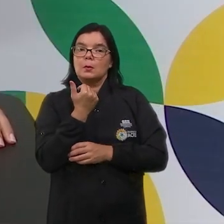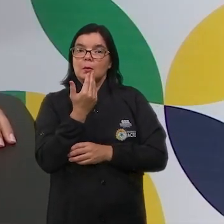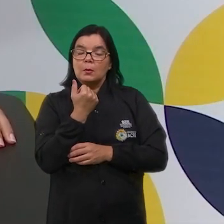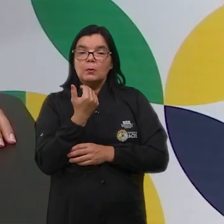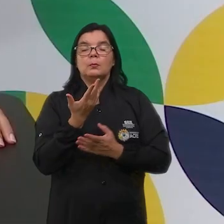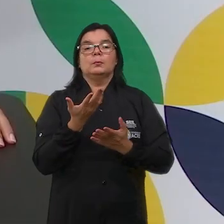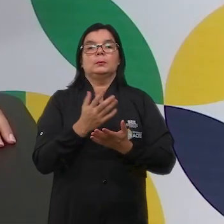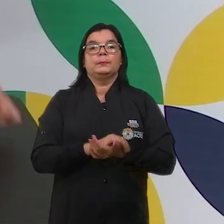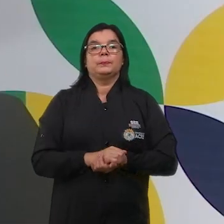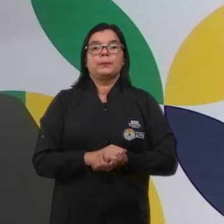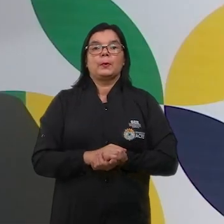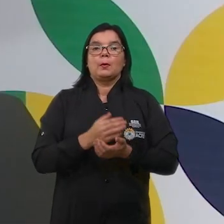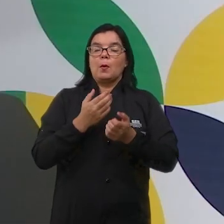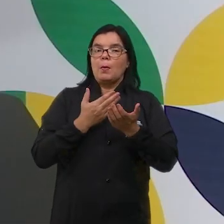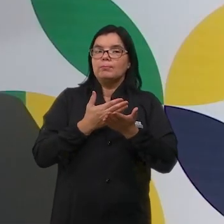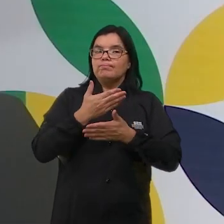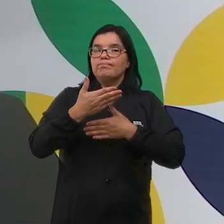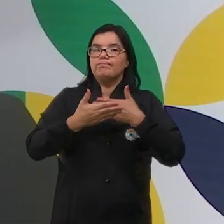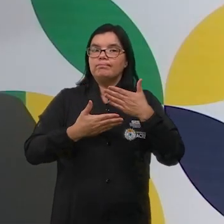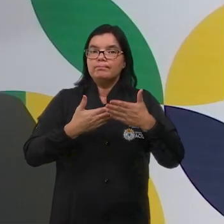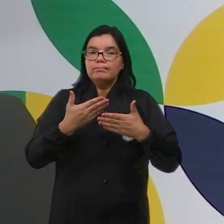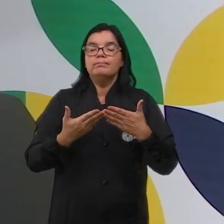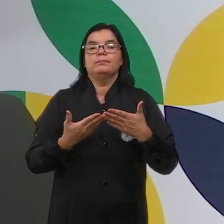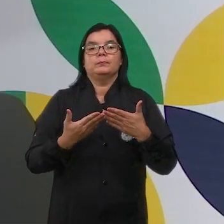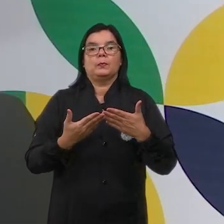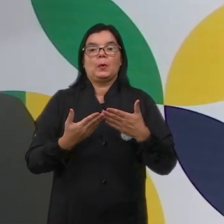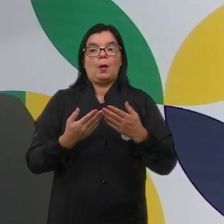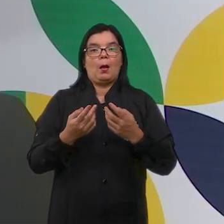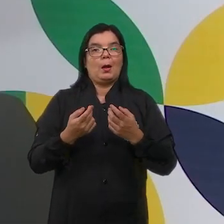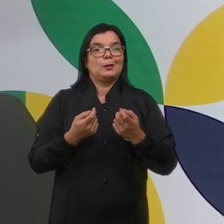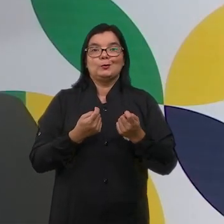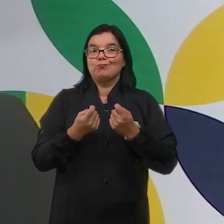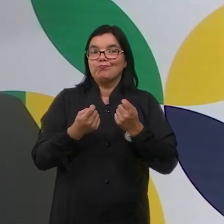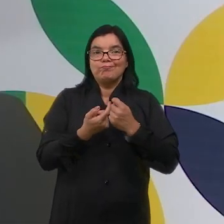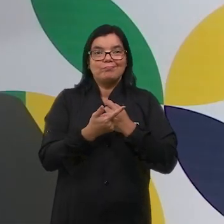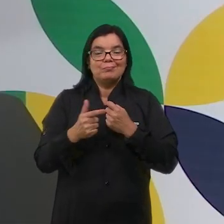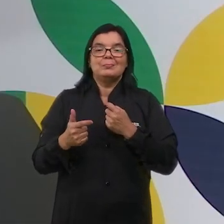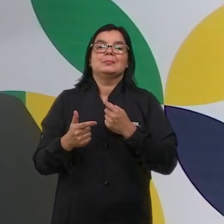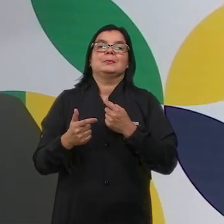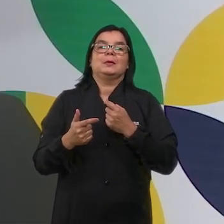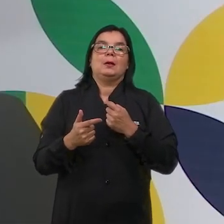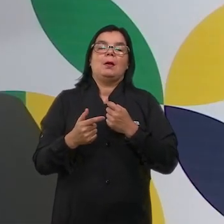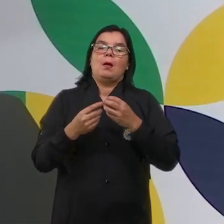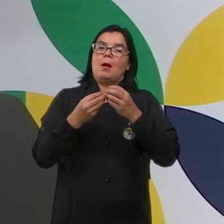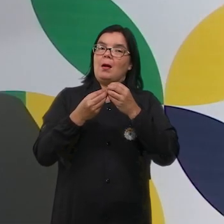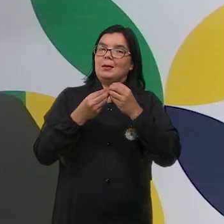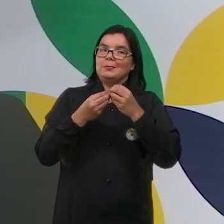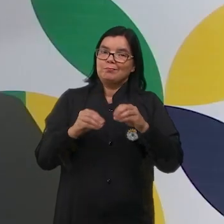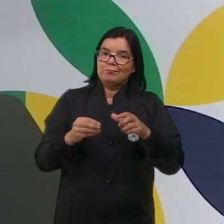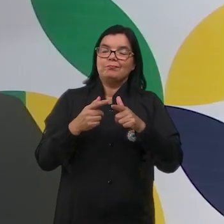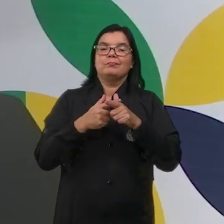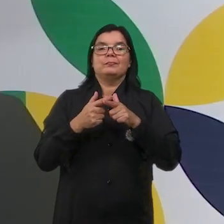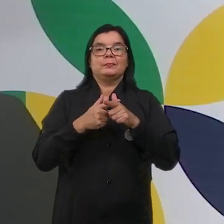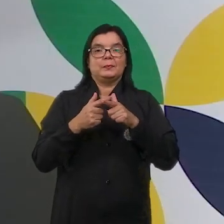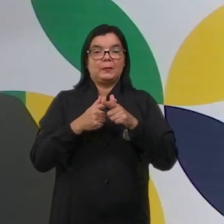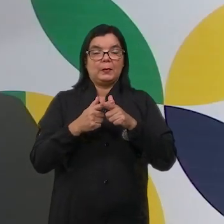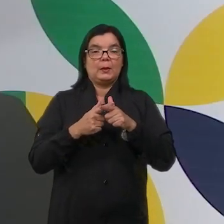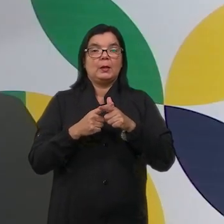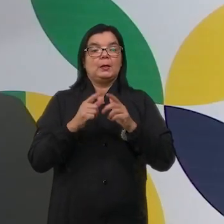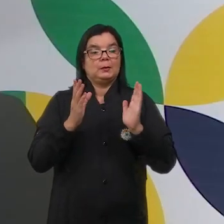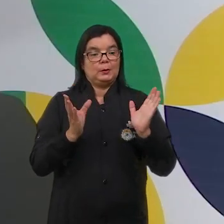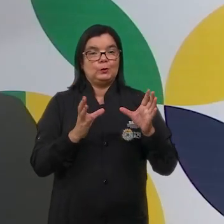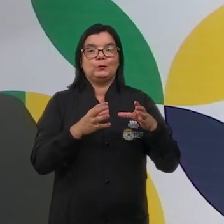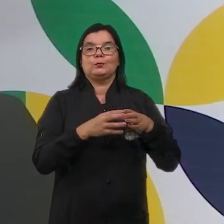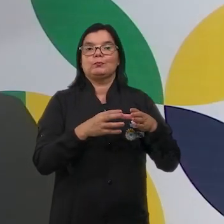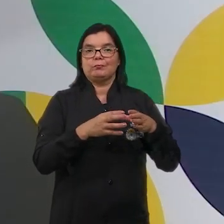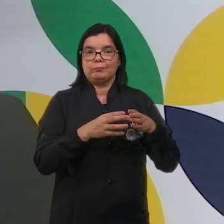que passa a ser descontrolado, descompensado, desequilibrado, entra para essa categoria